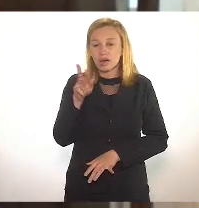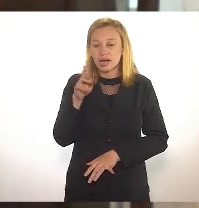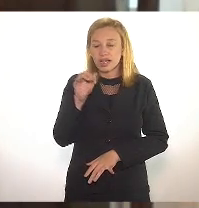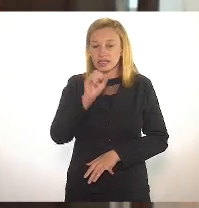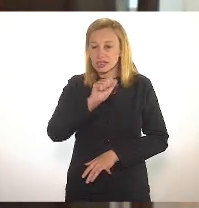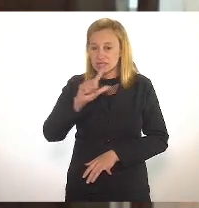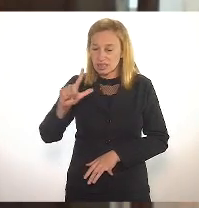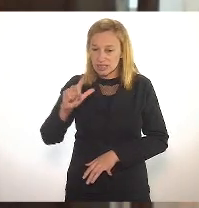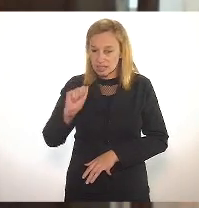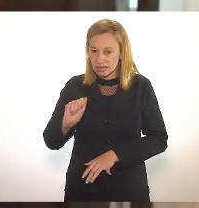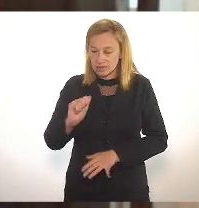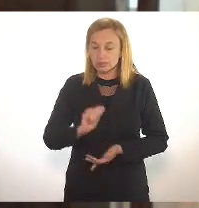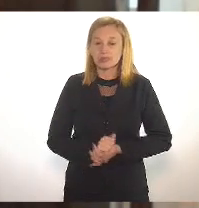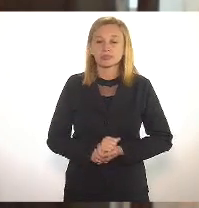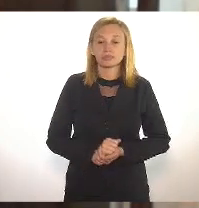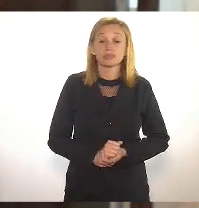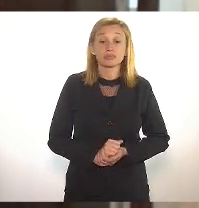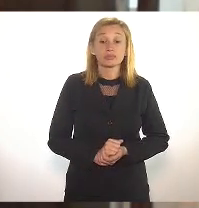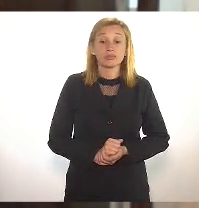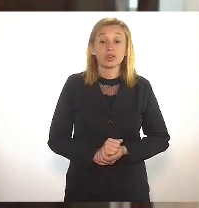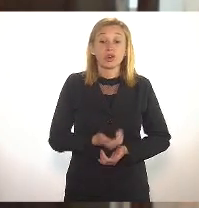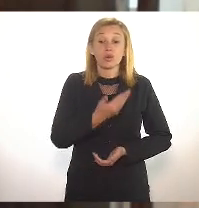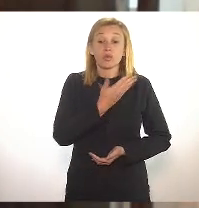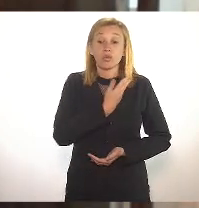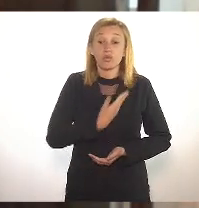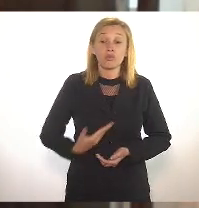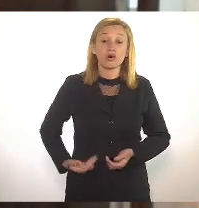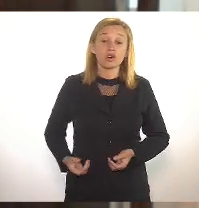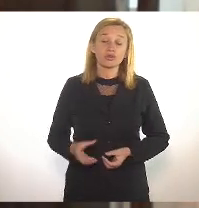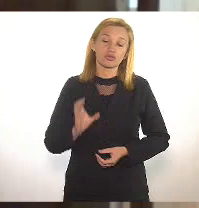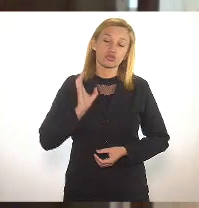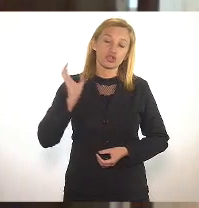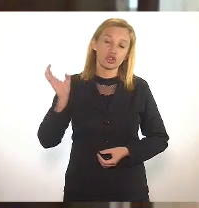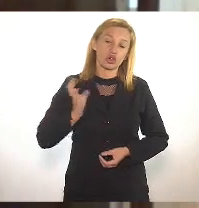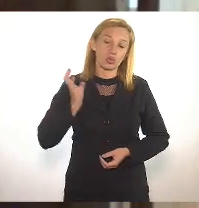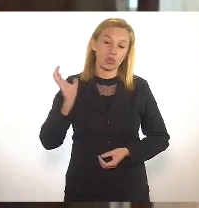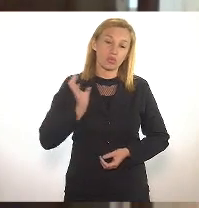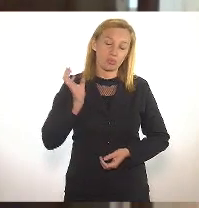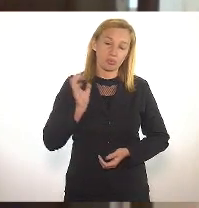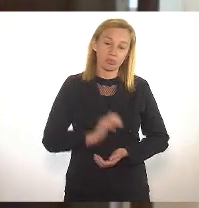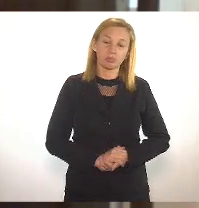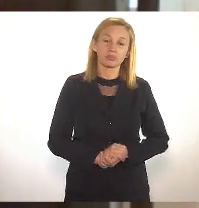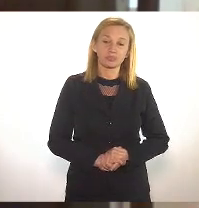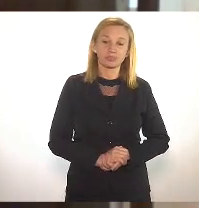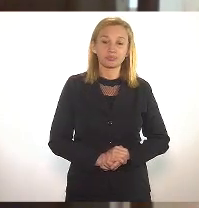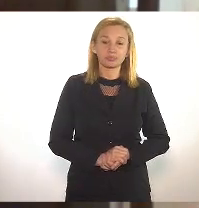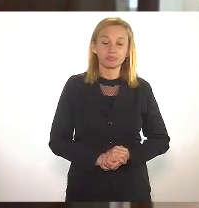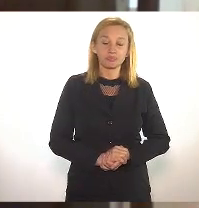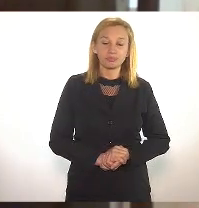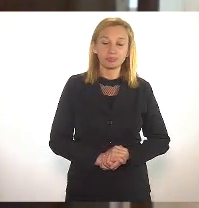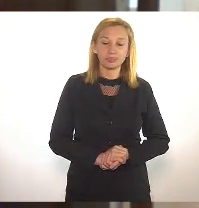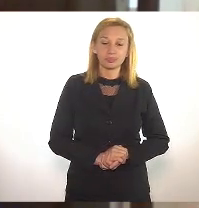É um governo de ricos, uma plutocracia,